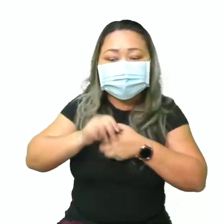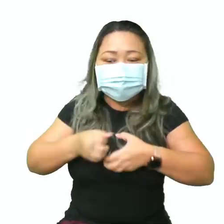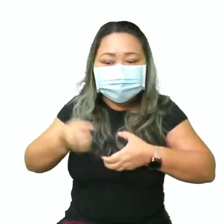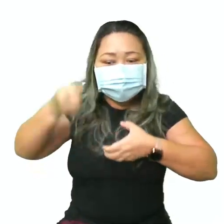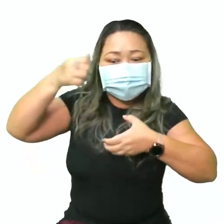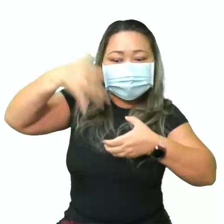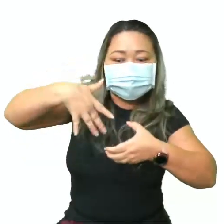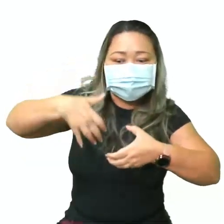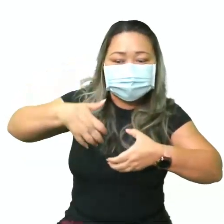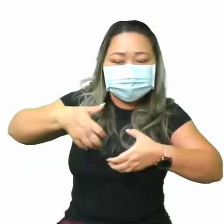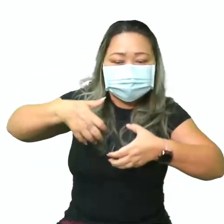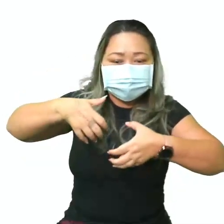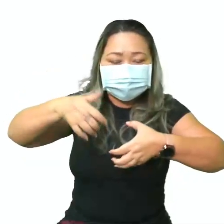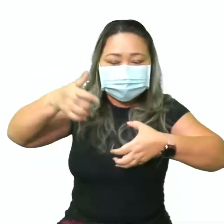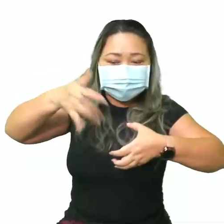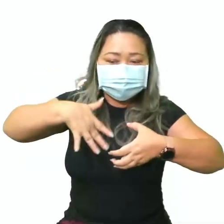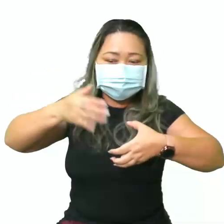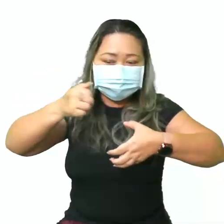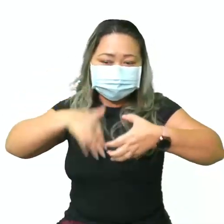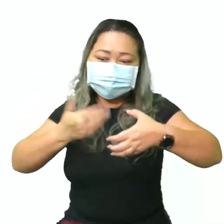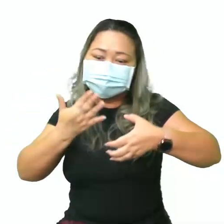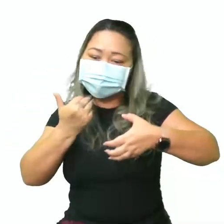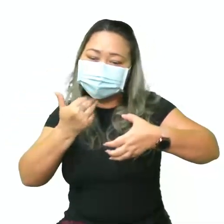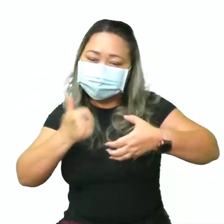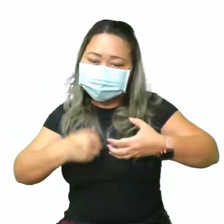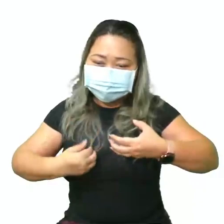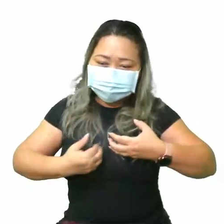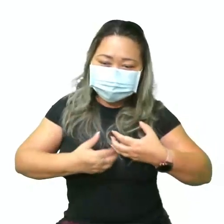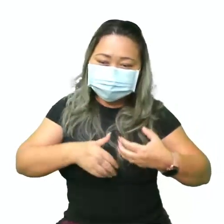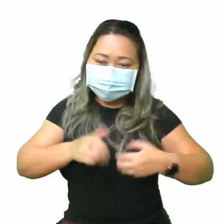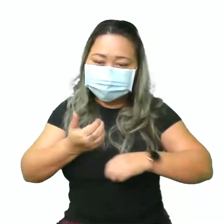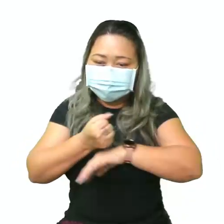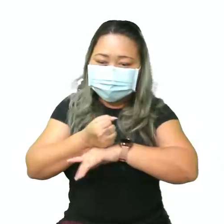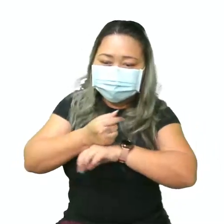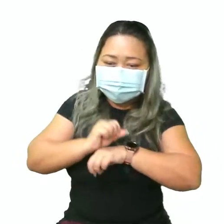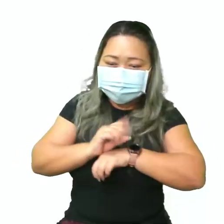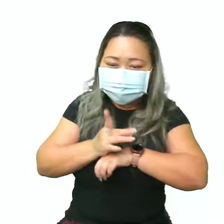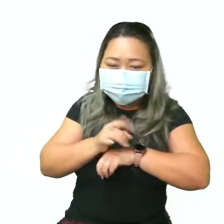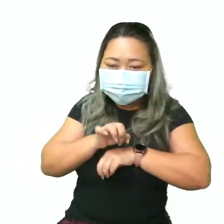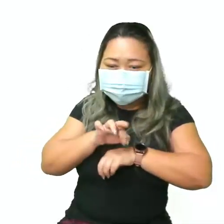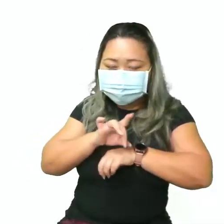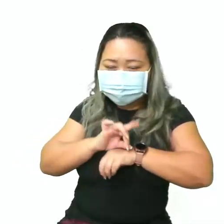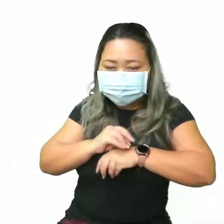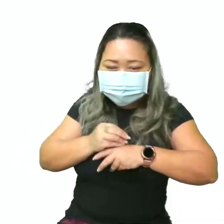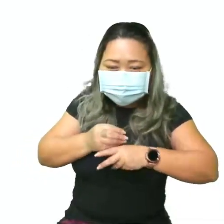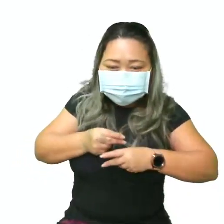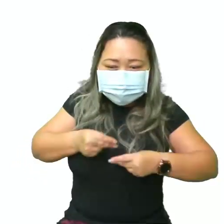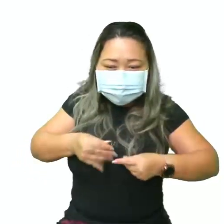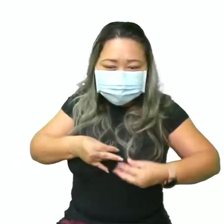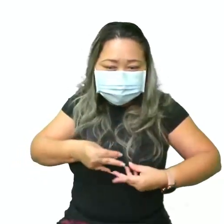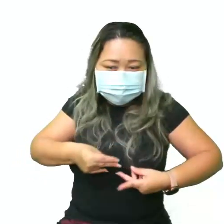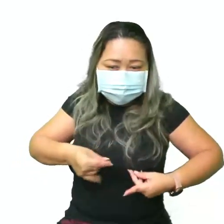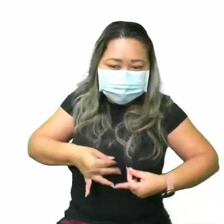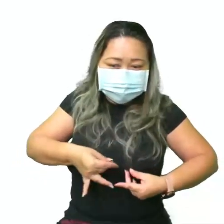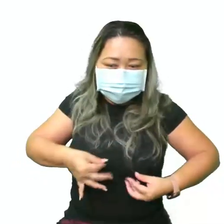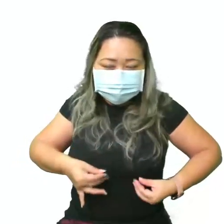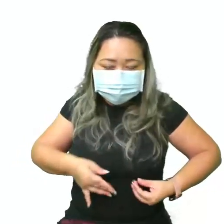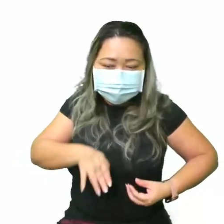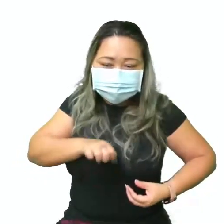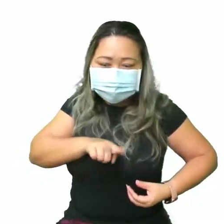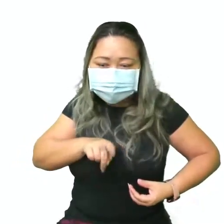falhou? Bau. Tchau, tchau, tá? Quase que eu falo mal. Olha aí o professor de matemática,